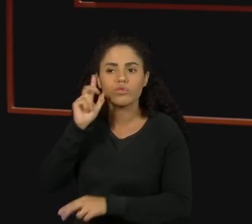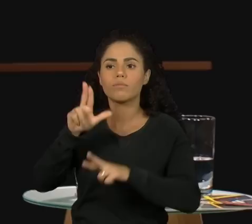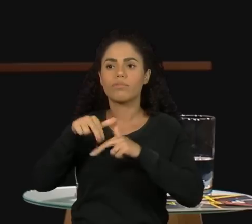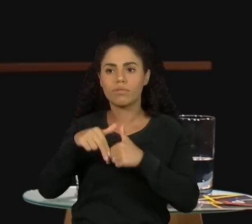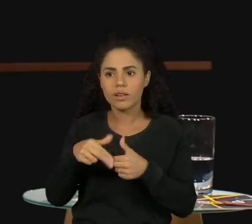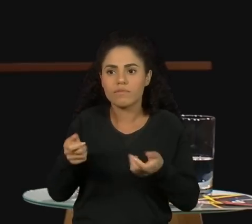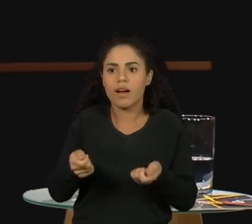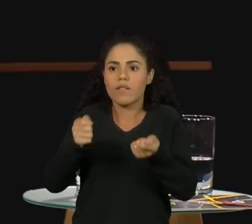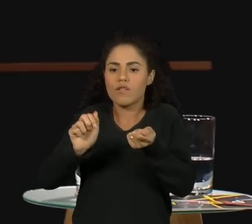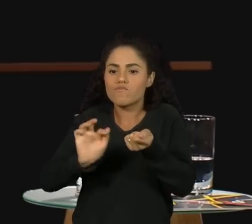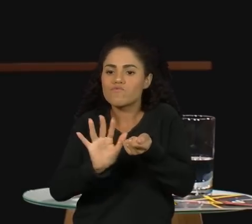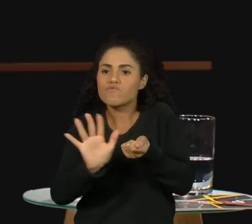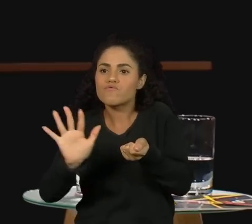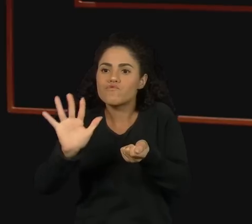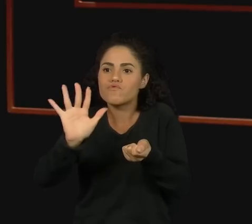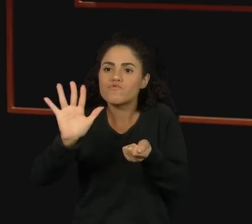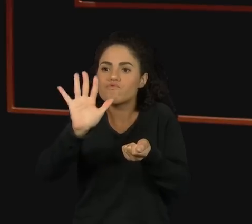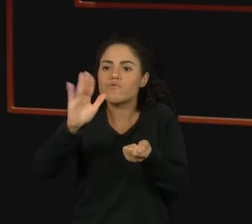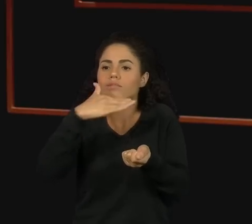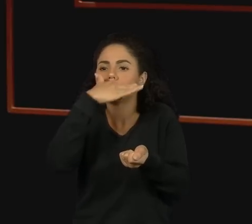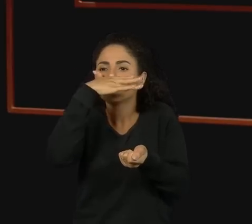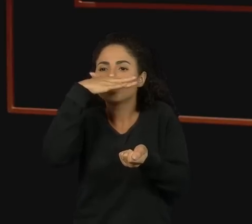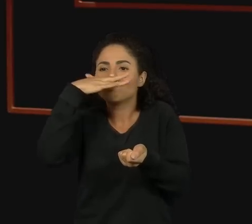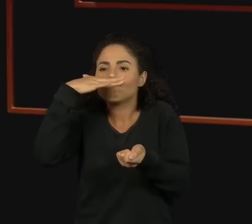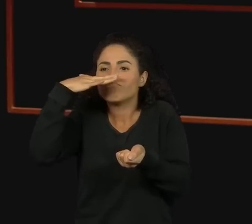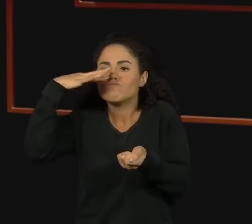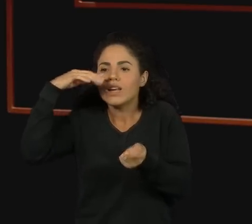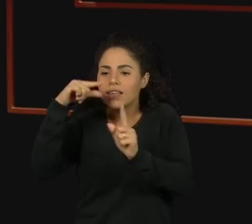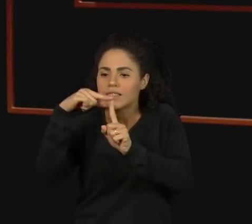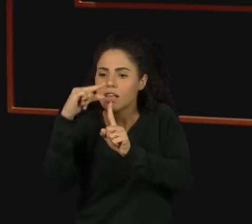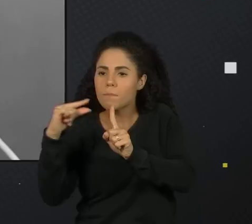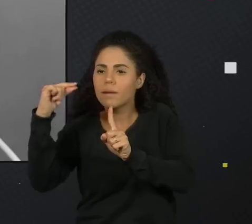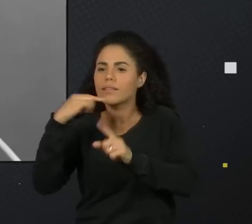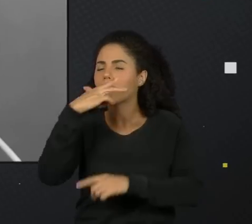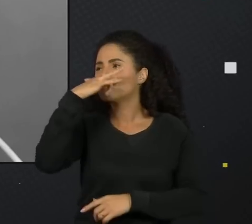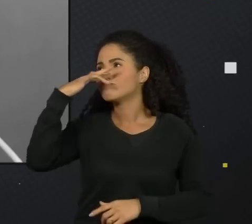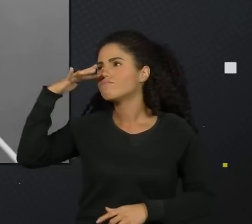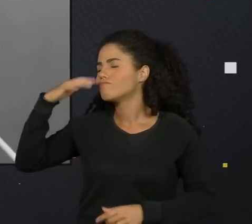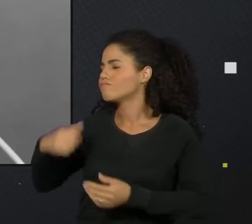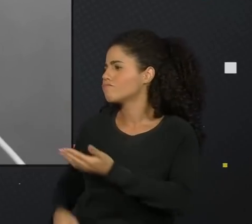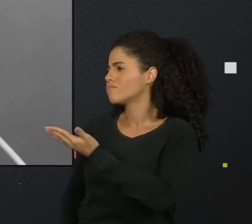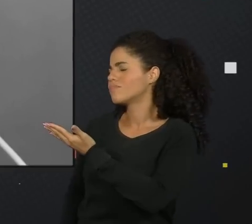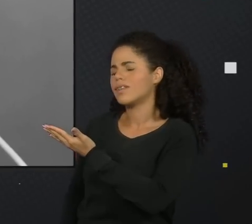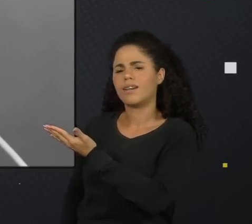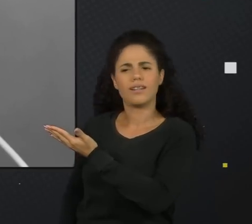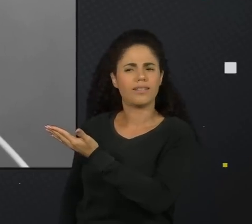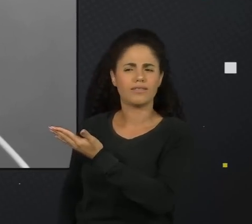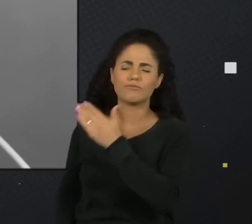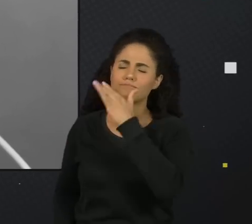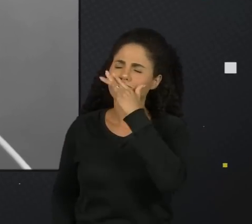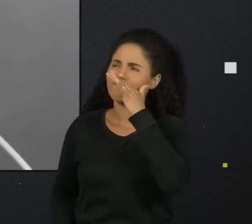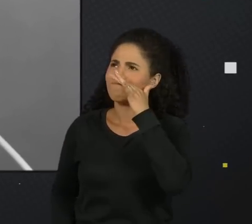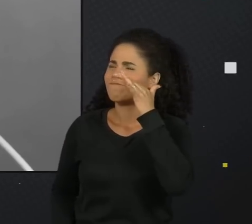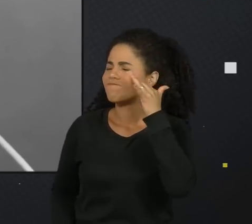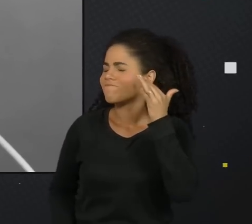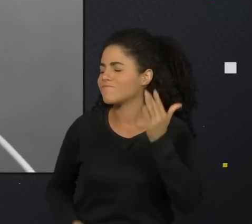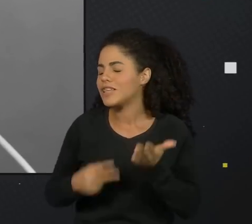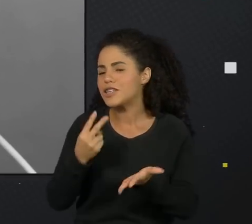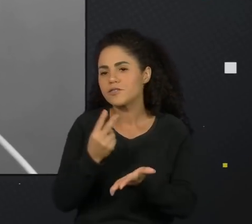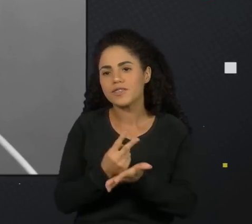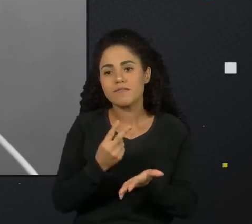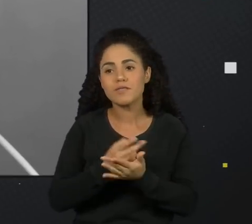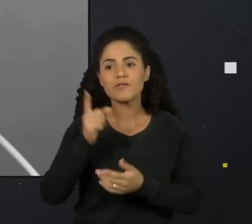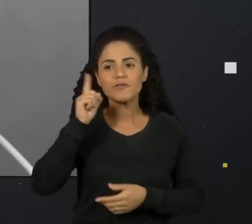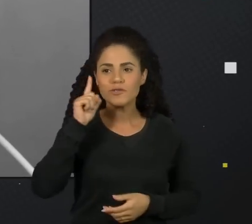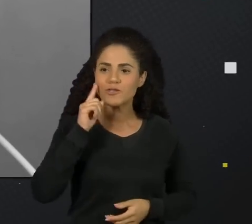alecrim. E aí, aquele cheiro do alecrim, nunca mais eu deixei de